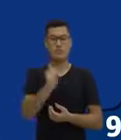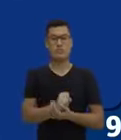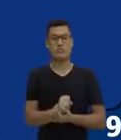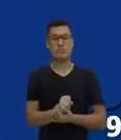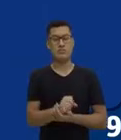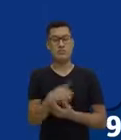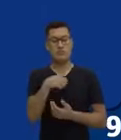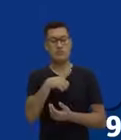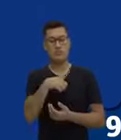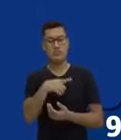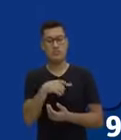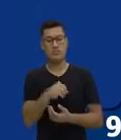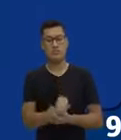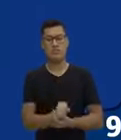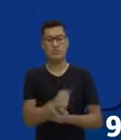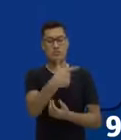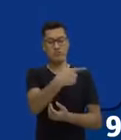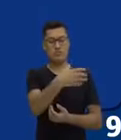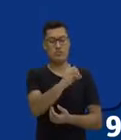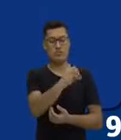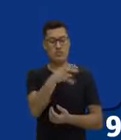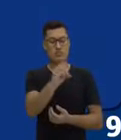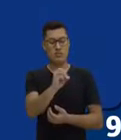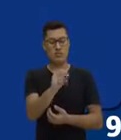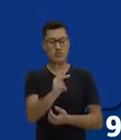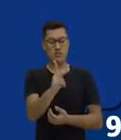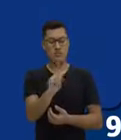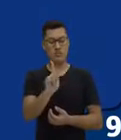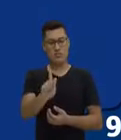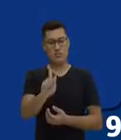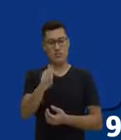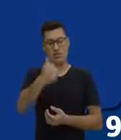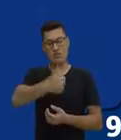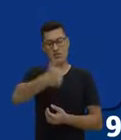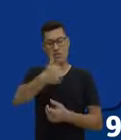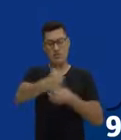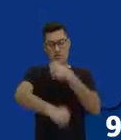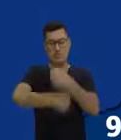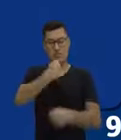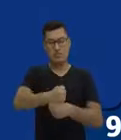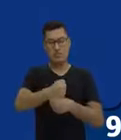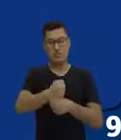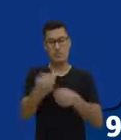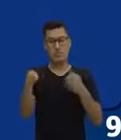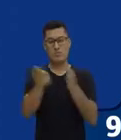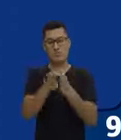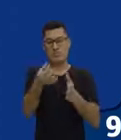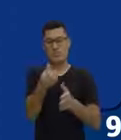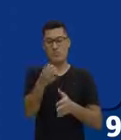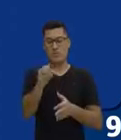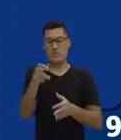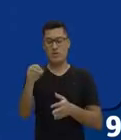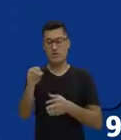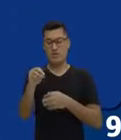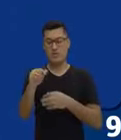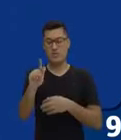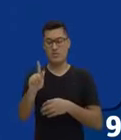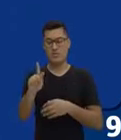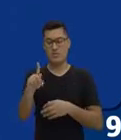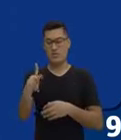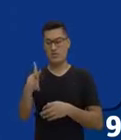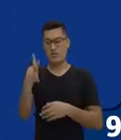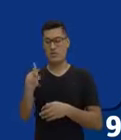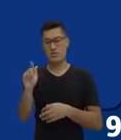Então, o que acontece? Se 200 quilos é o primeiro ano, né? 600 quilos vai ser no segundo ano. Concorda